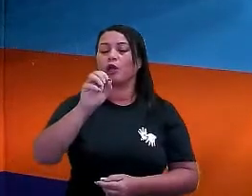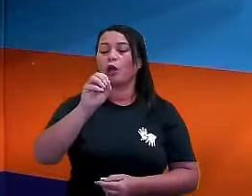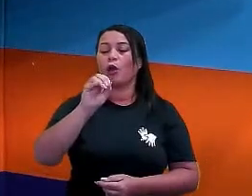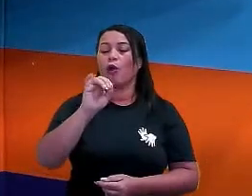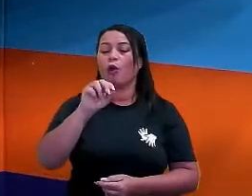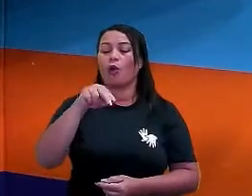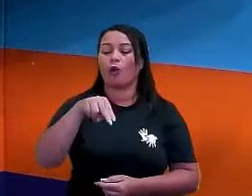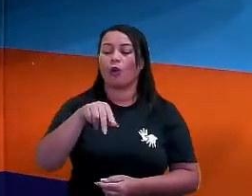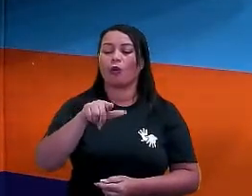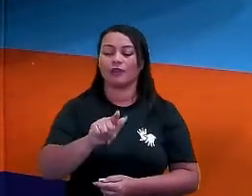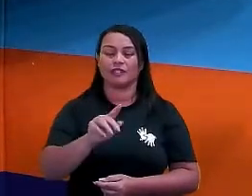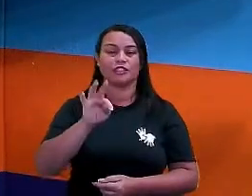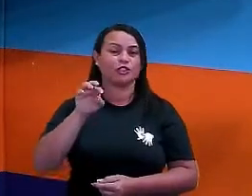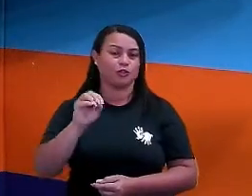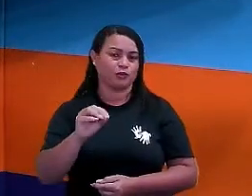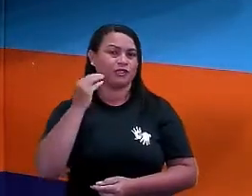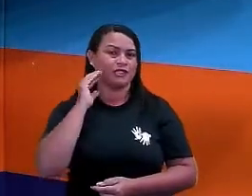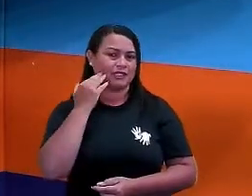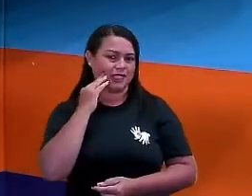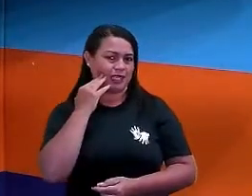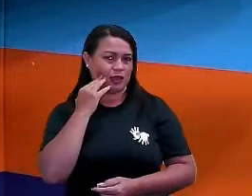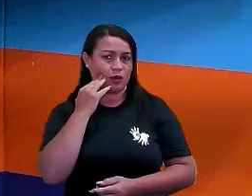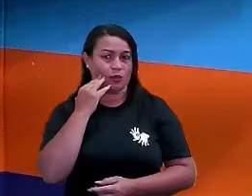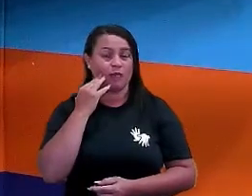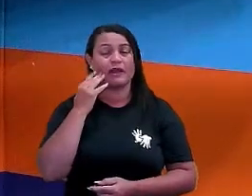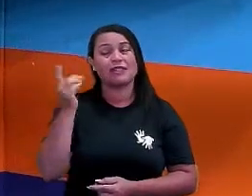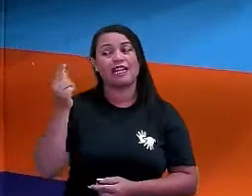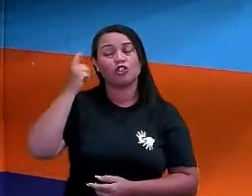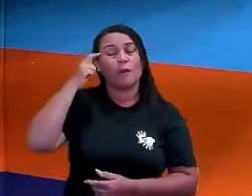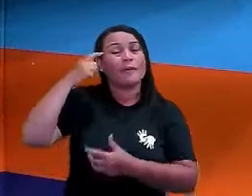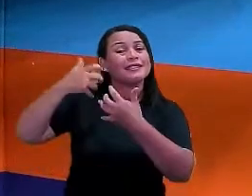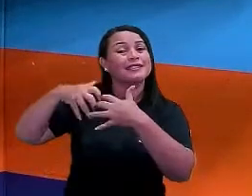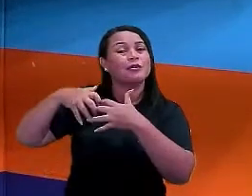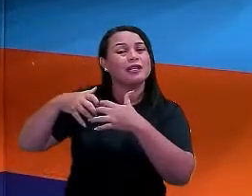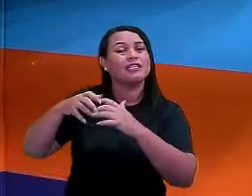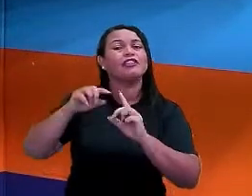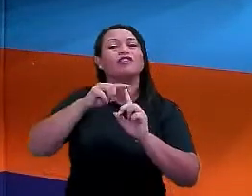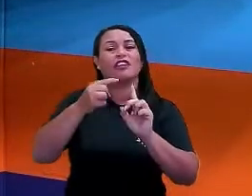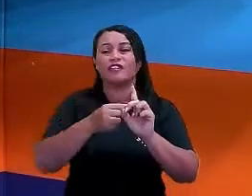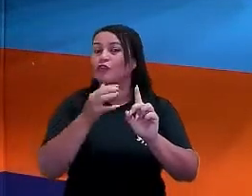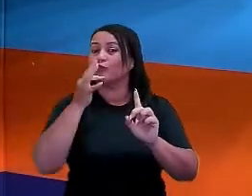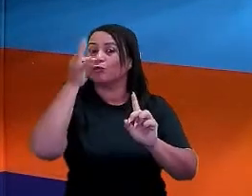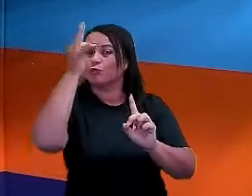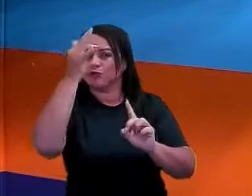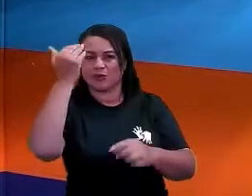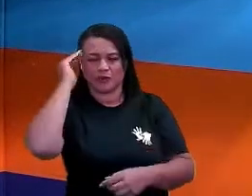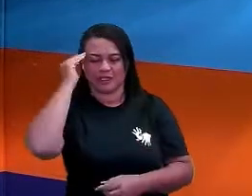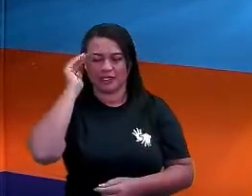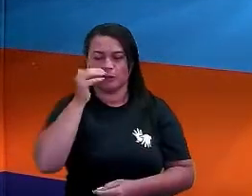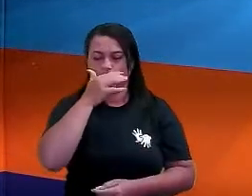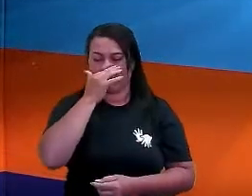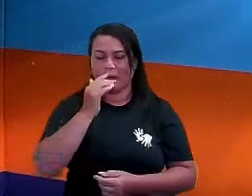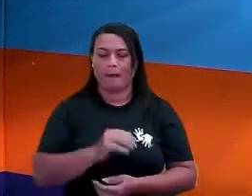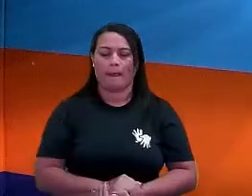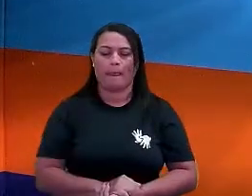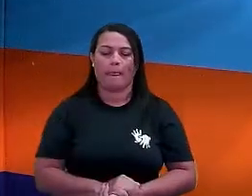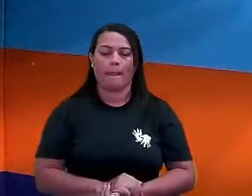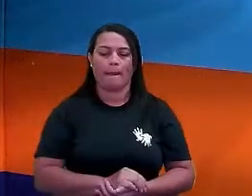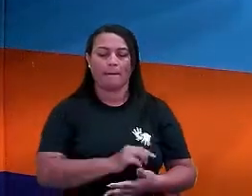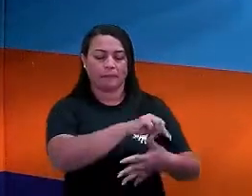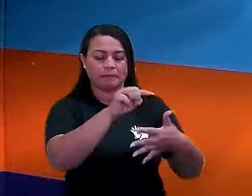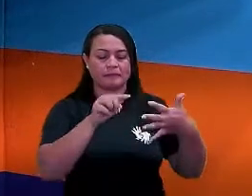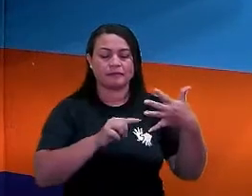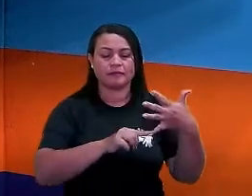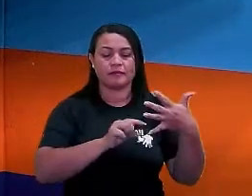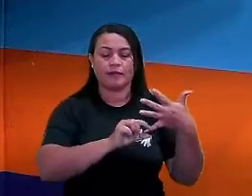representaria pelo present continuous. Aí é apenas o planejamento, ok? Let's continue. The movie is going